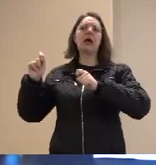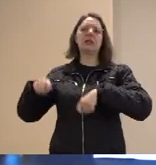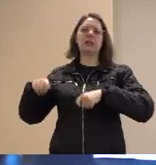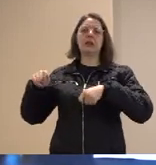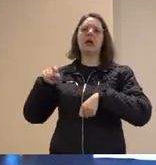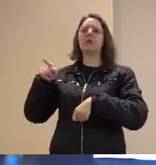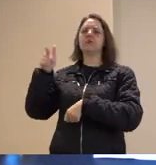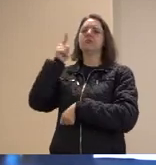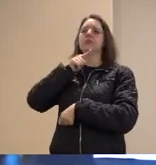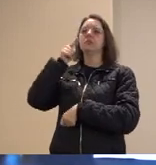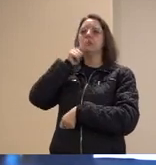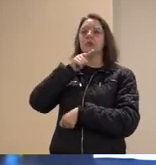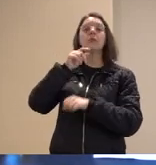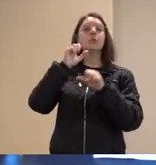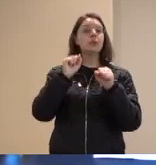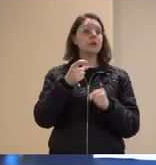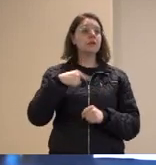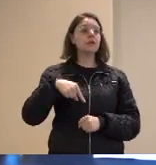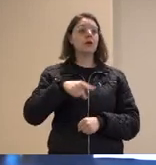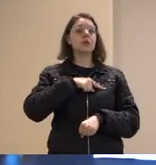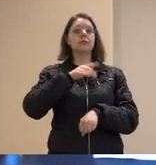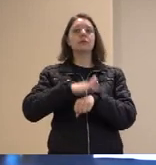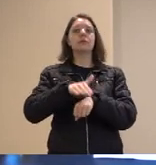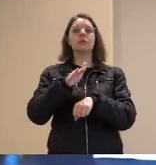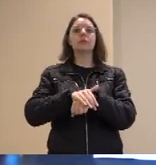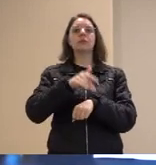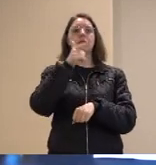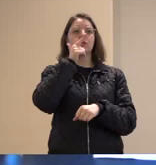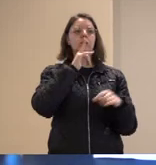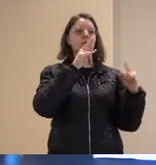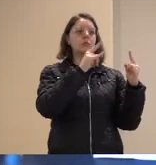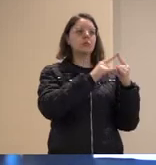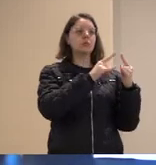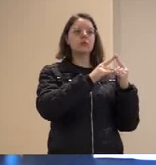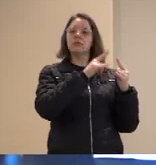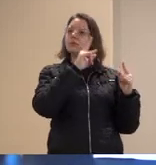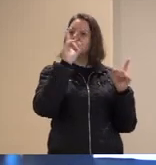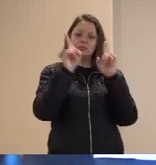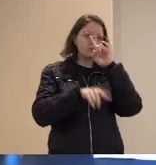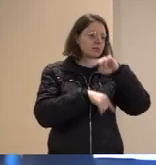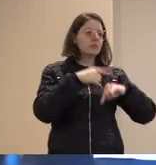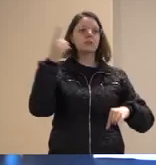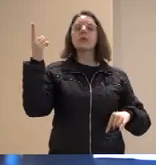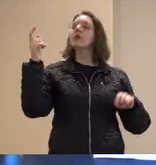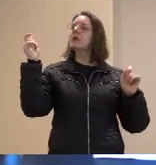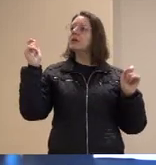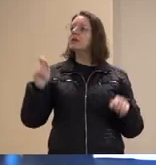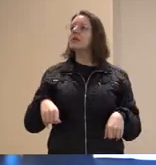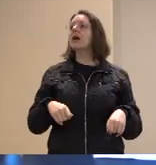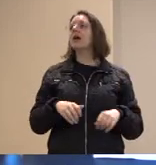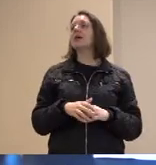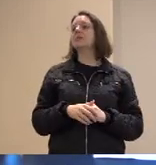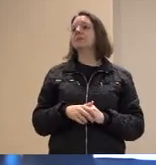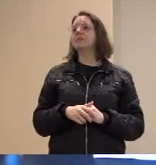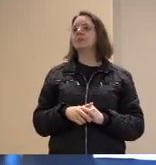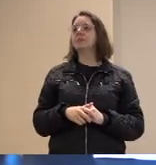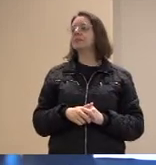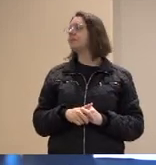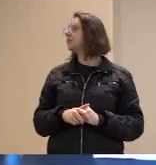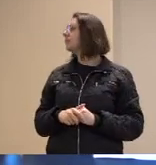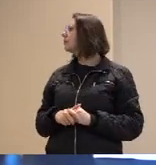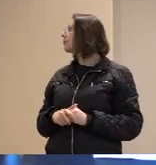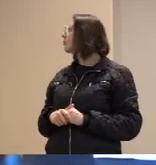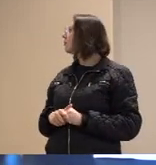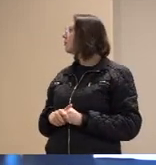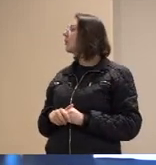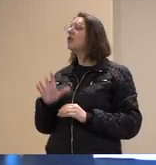que no reordenamento vocês consigam superar o olhar da instituição e dar conta só pelo meio do serviço de acolhimento